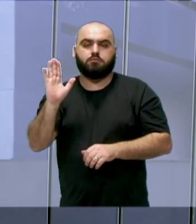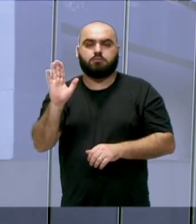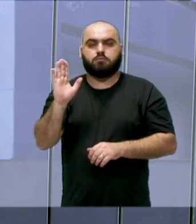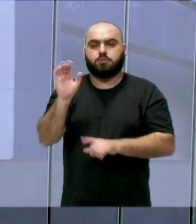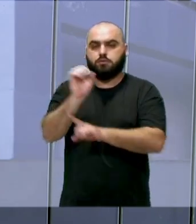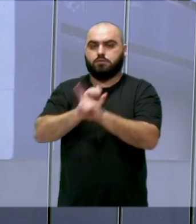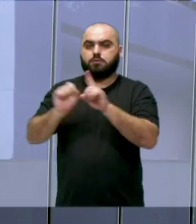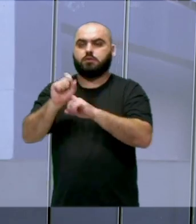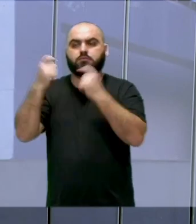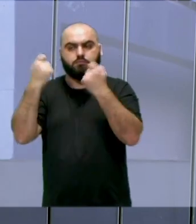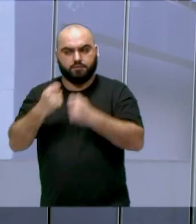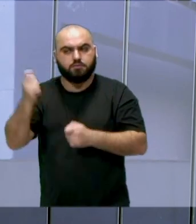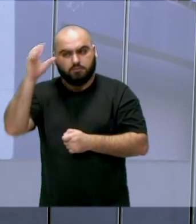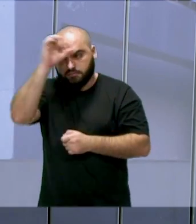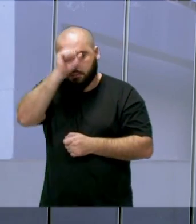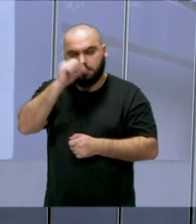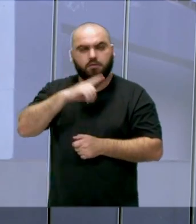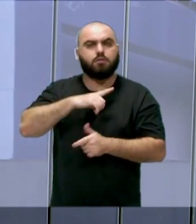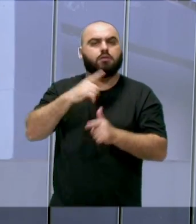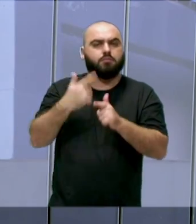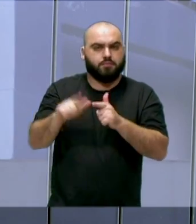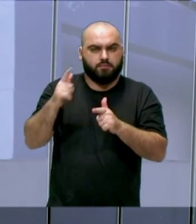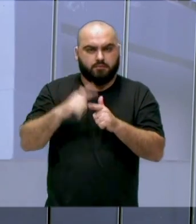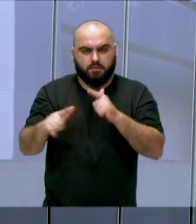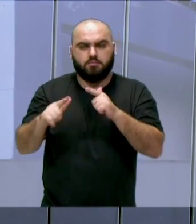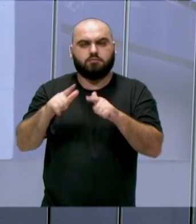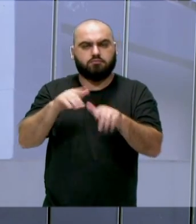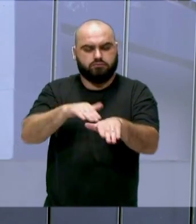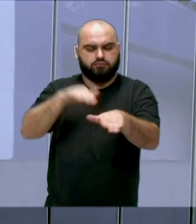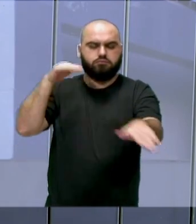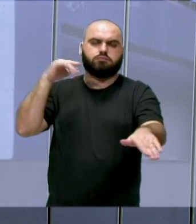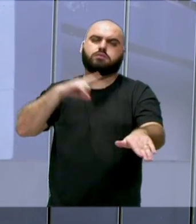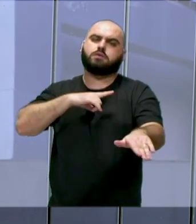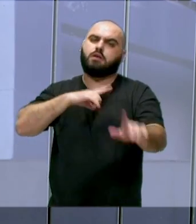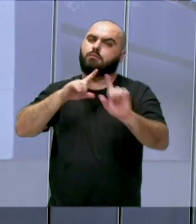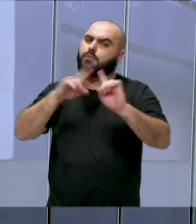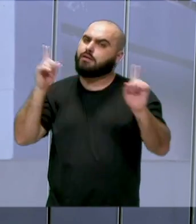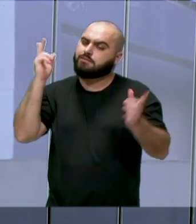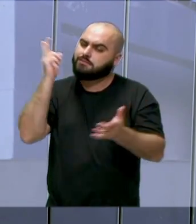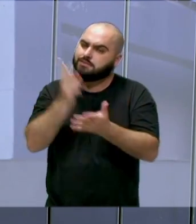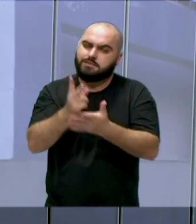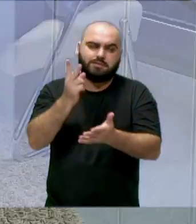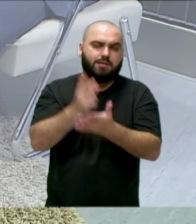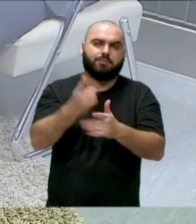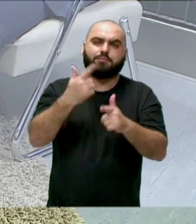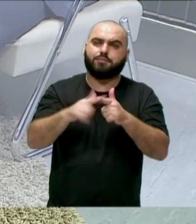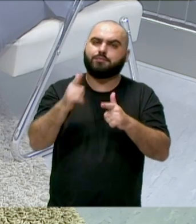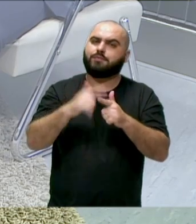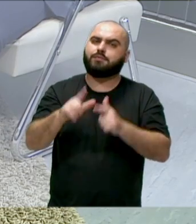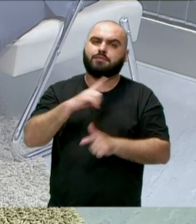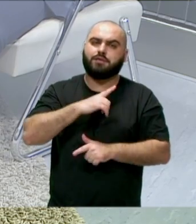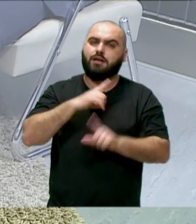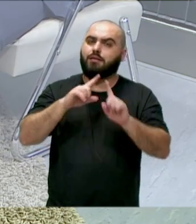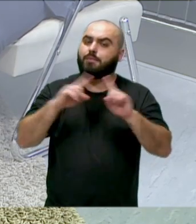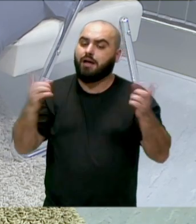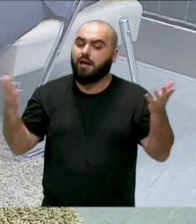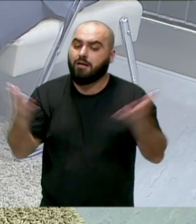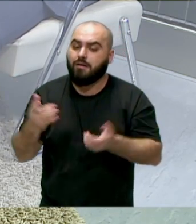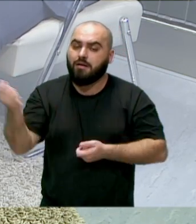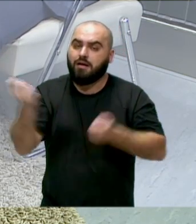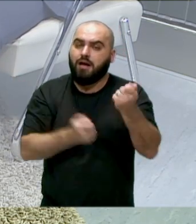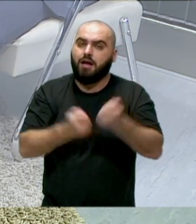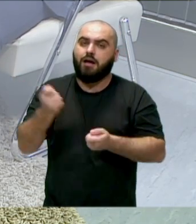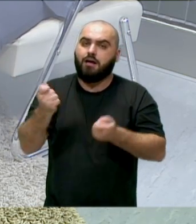sociedade e o que acontece. Temos problemas de mobilidade urbana? Temos, mas a gente sempre teve esses problemas. Com o aumento do fluxo do